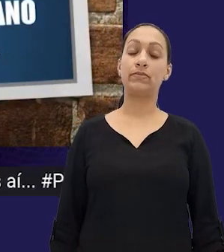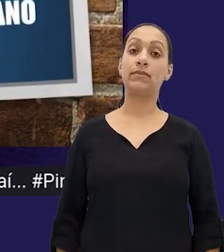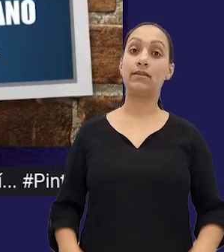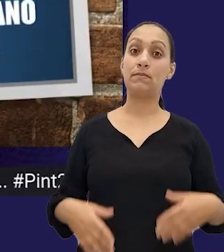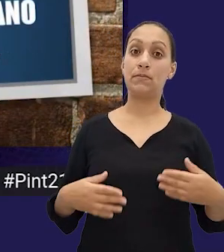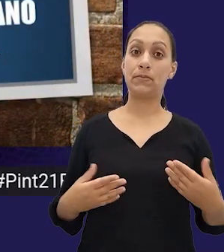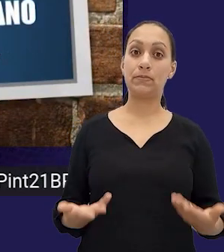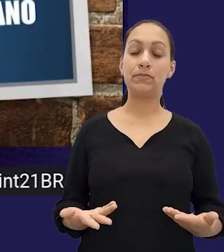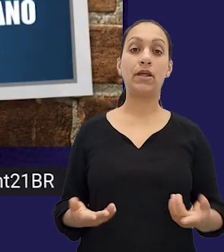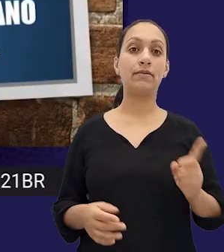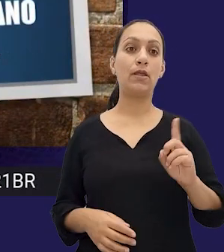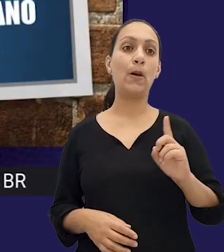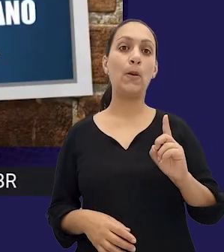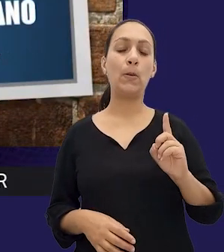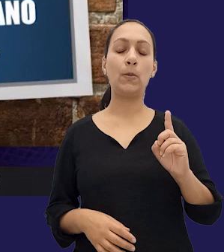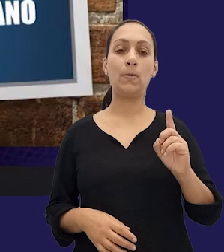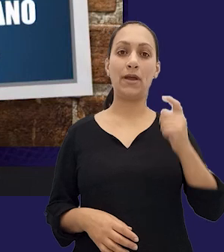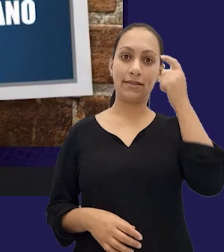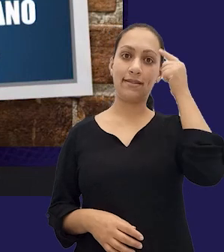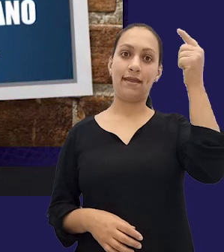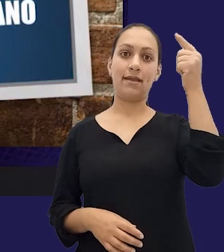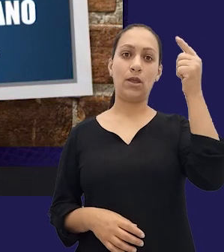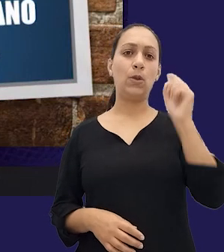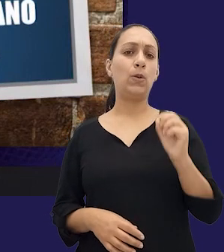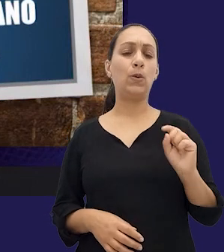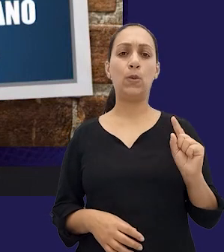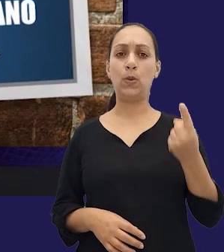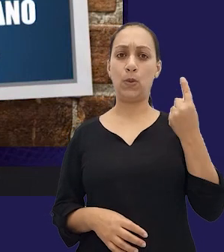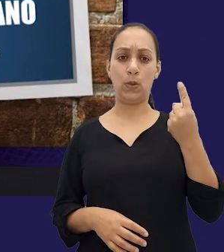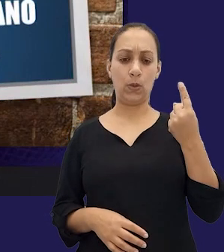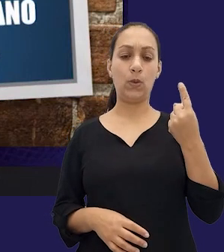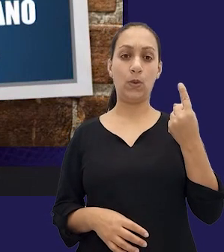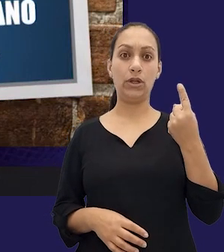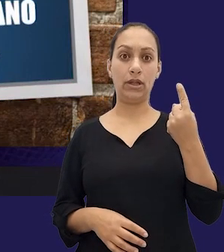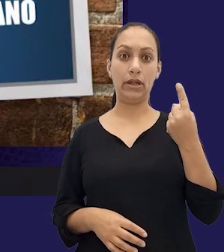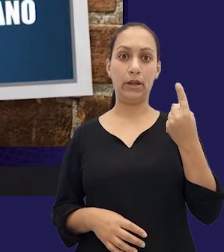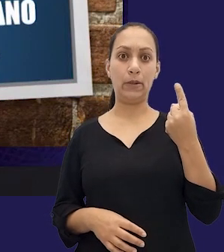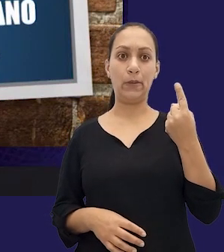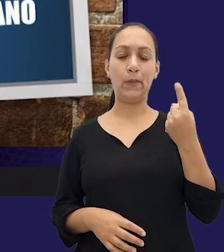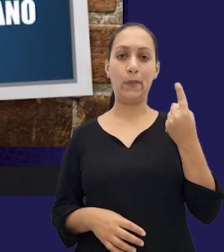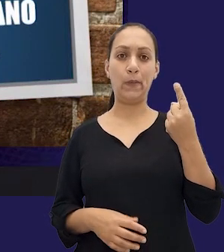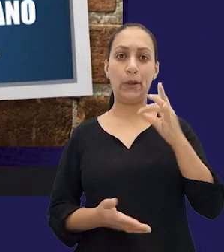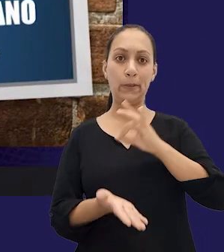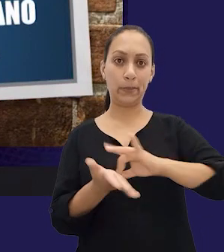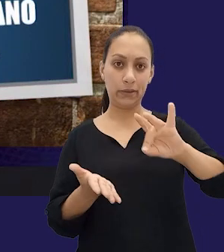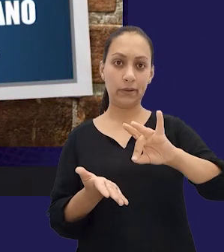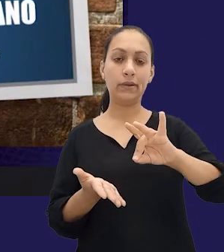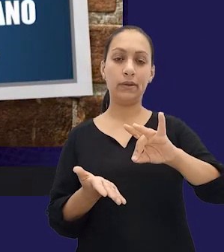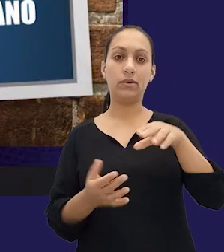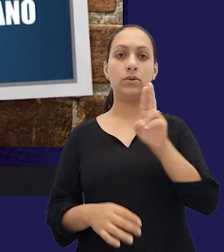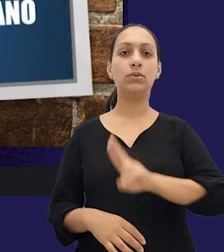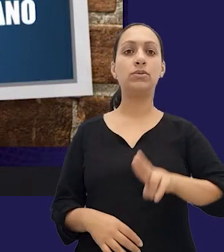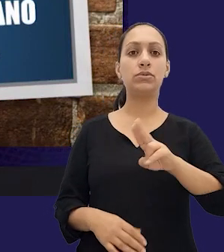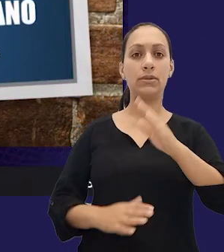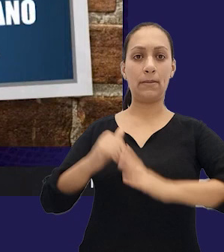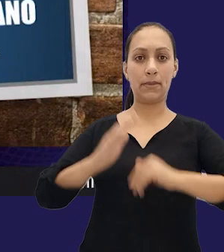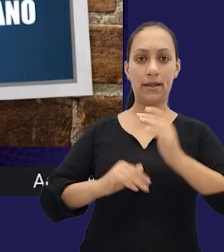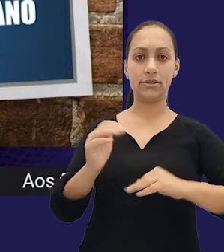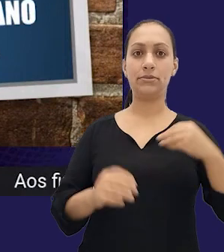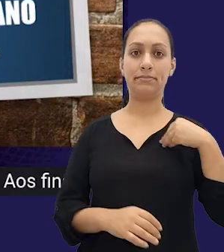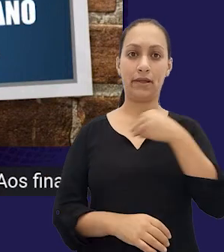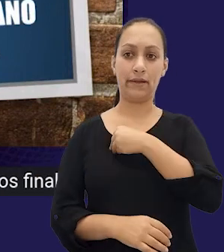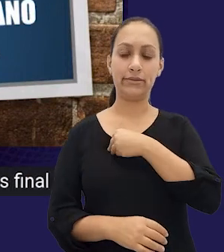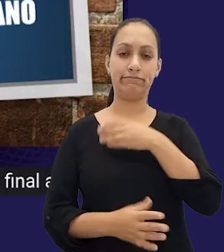né, uma ideia equívoca de que o único vilão pela resistência bacteriana é realmente o uso na prática clínica, no tratamento